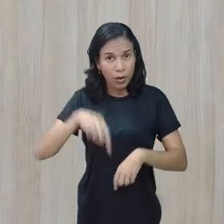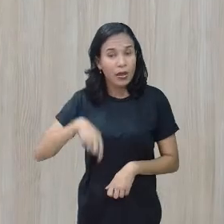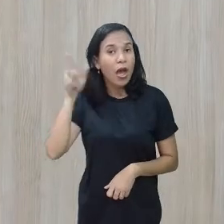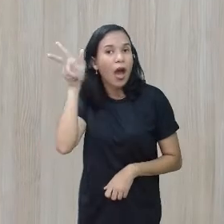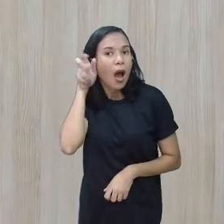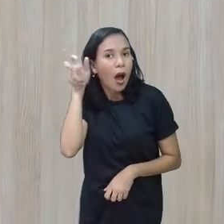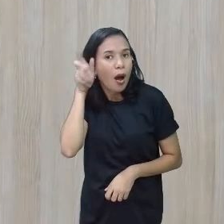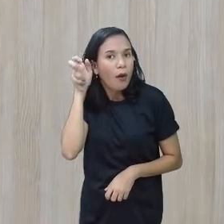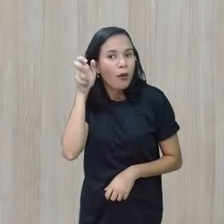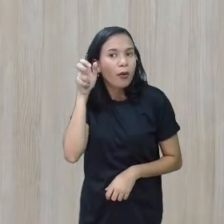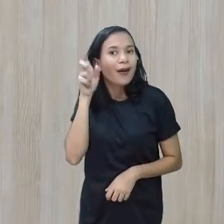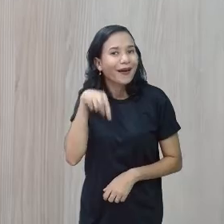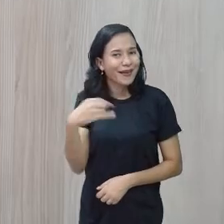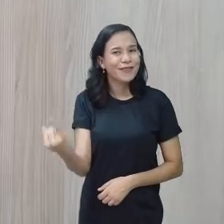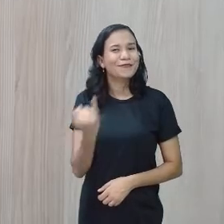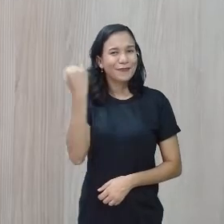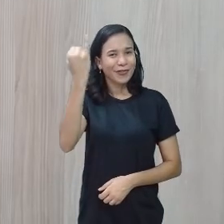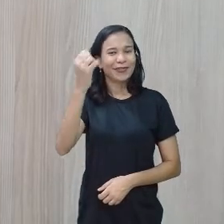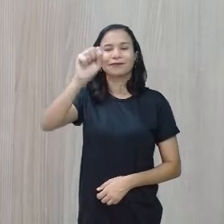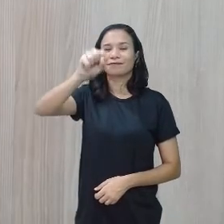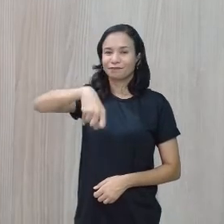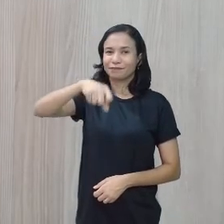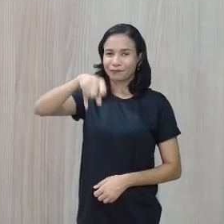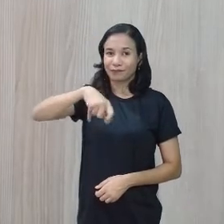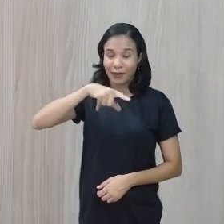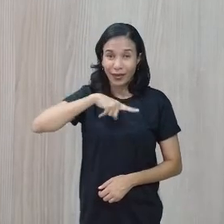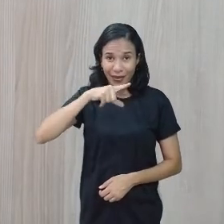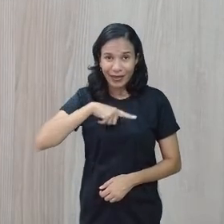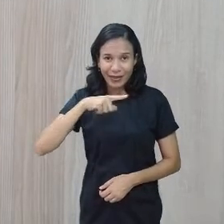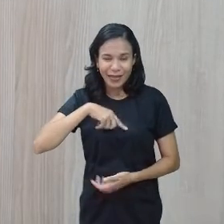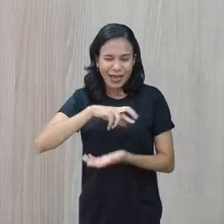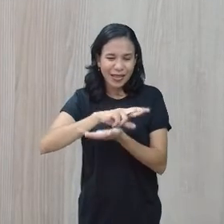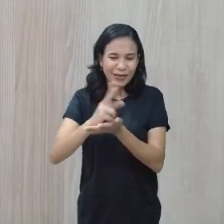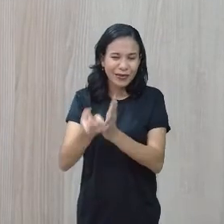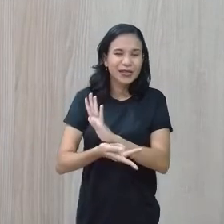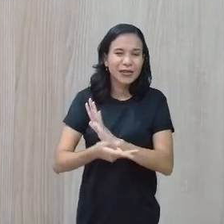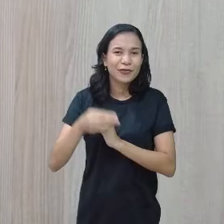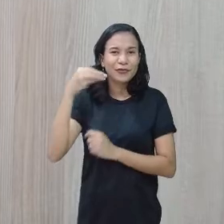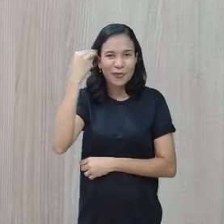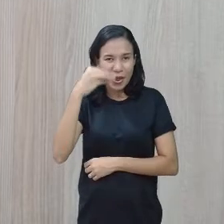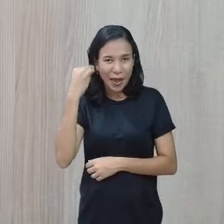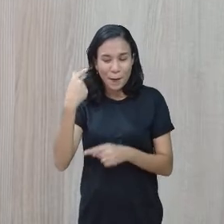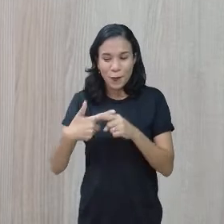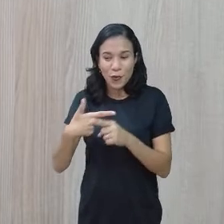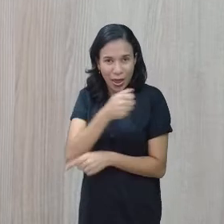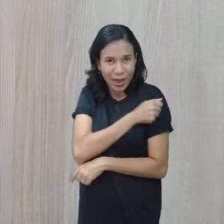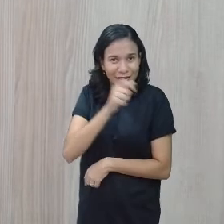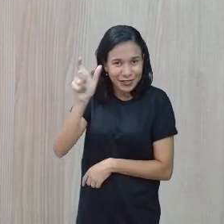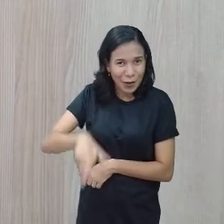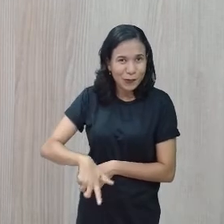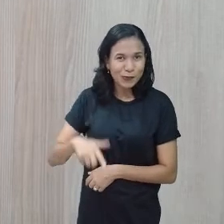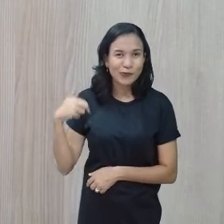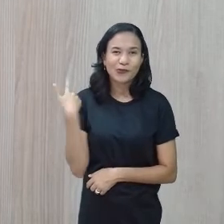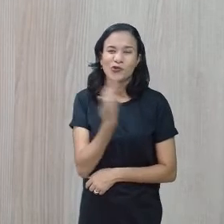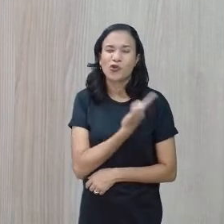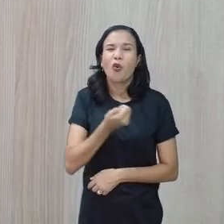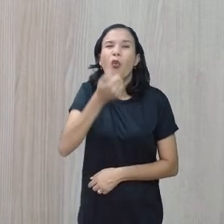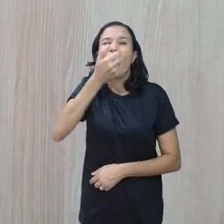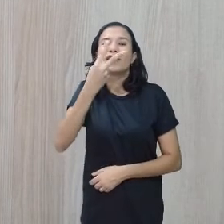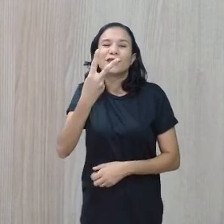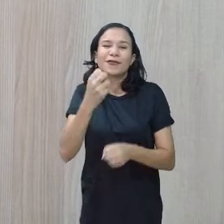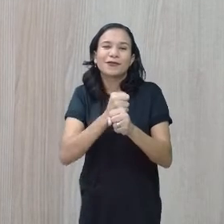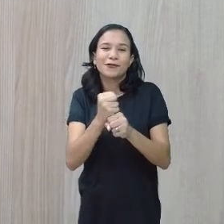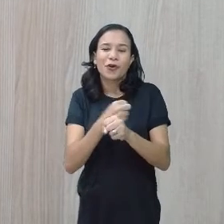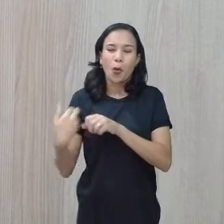que você... Muito, Ivana. Eu tenho várias experiências com esse aluno, me cativou muito. Foi um trabalho que a gente fez durante quase 2 anos com